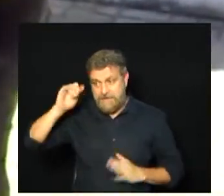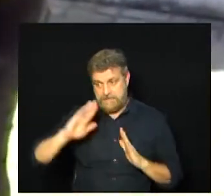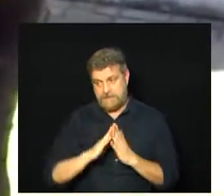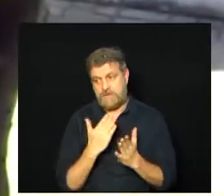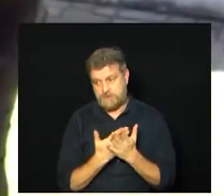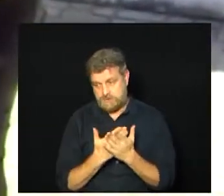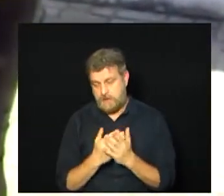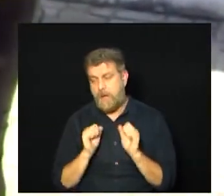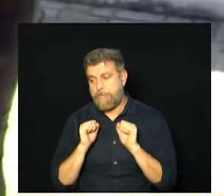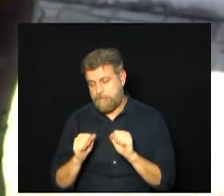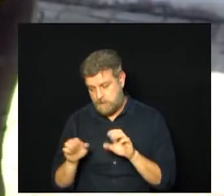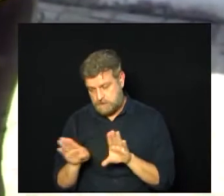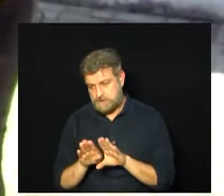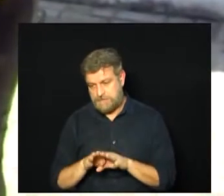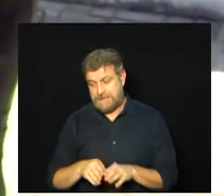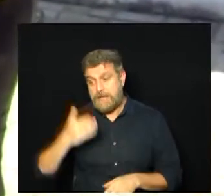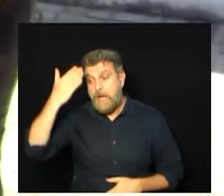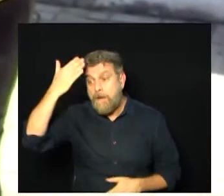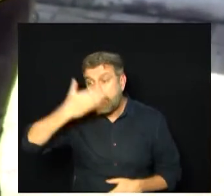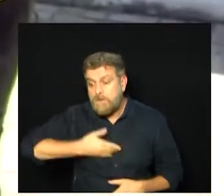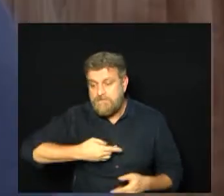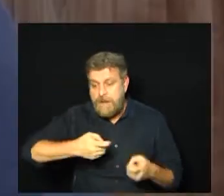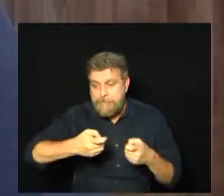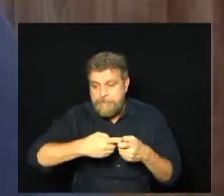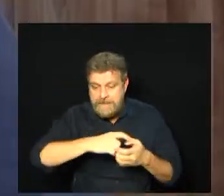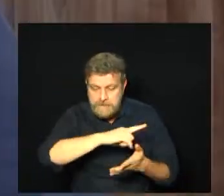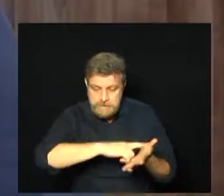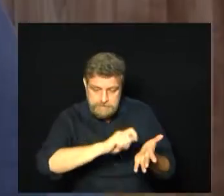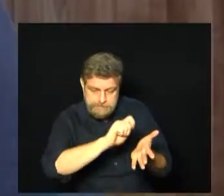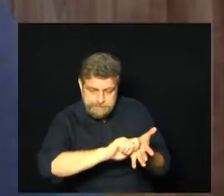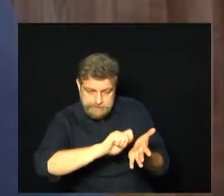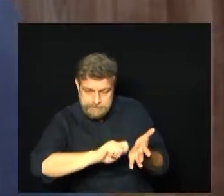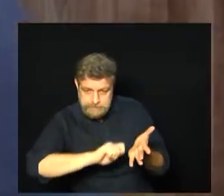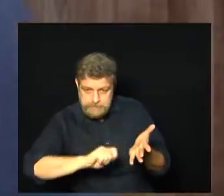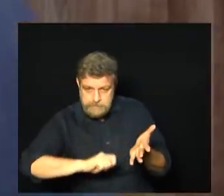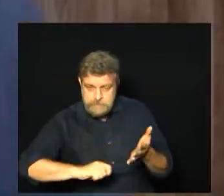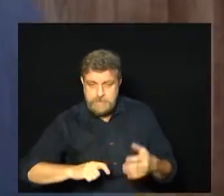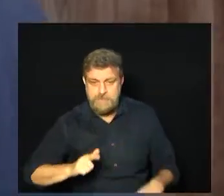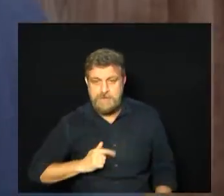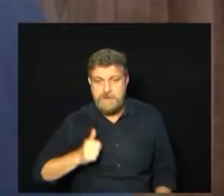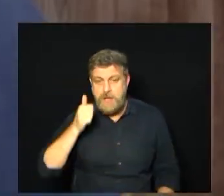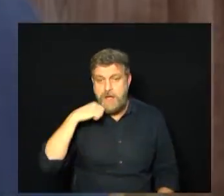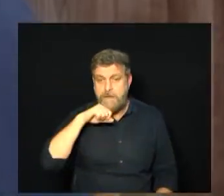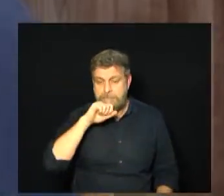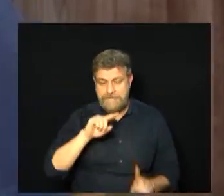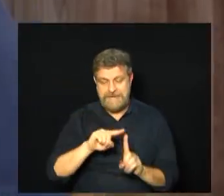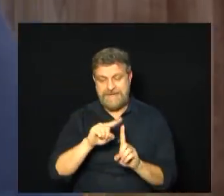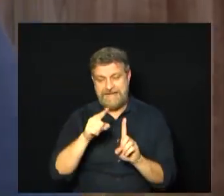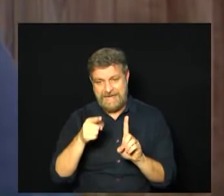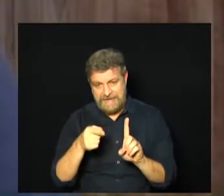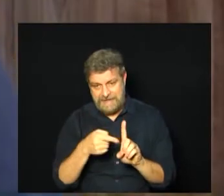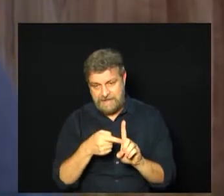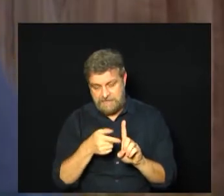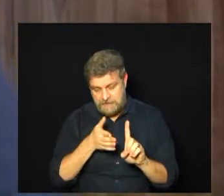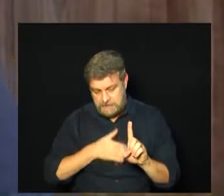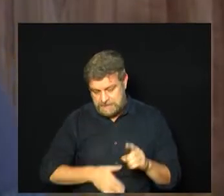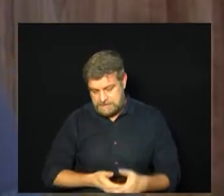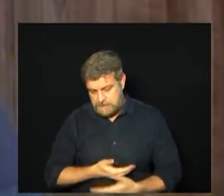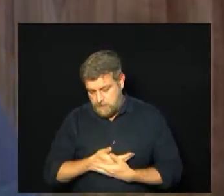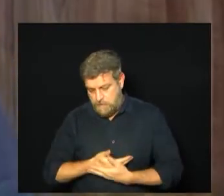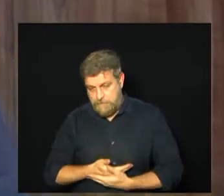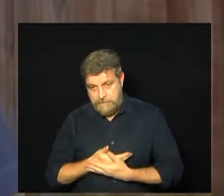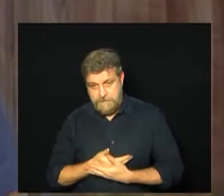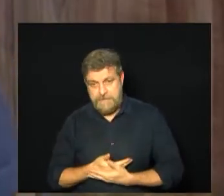também estarem excluídas dessa obrigatoriedade. As mães, né, as gestantes e as puérperas também